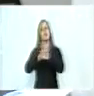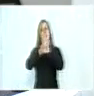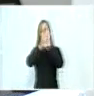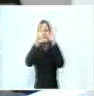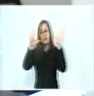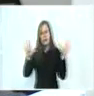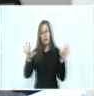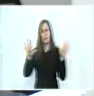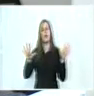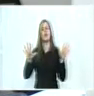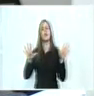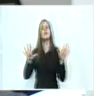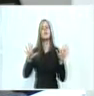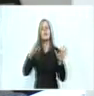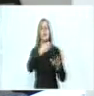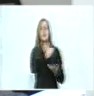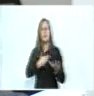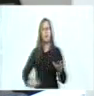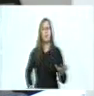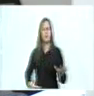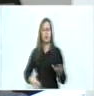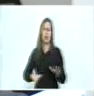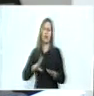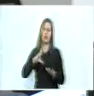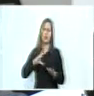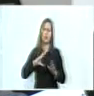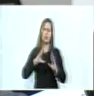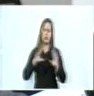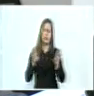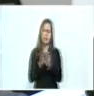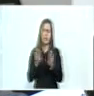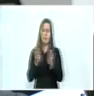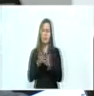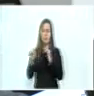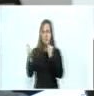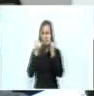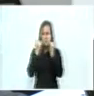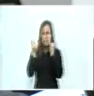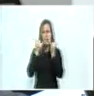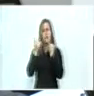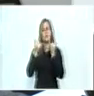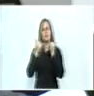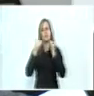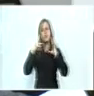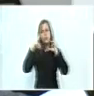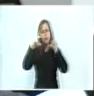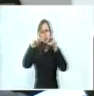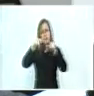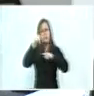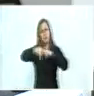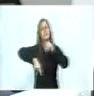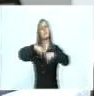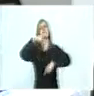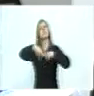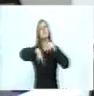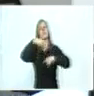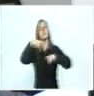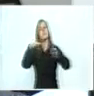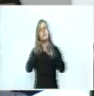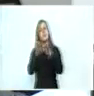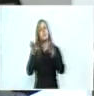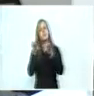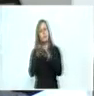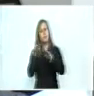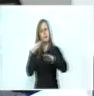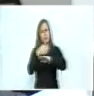pública. Além dessas ações de cunho ao atendimento geral da população e de